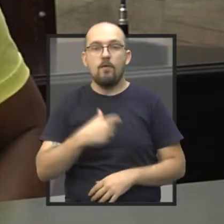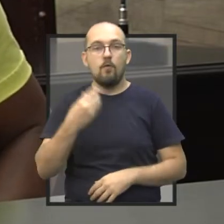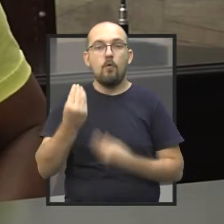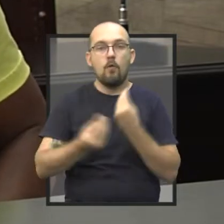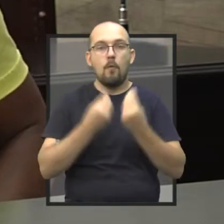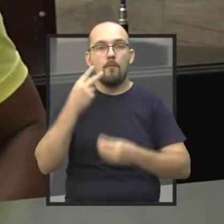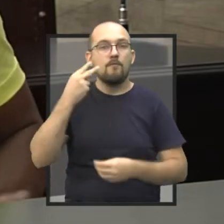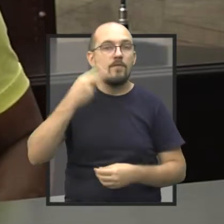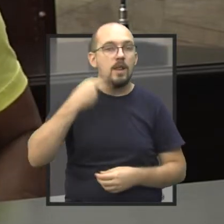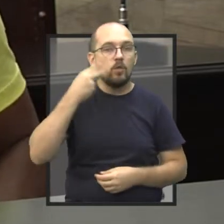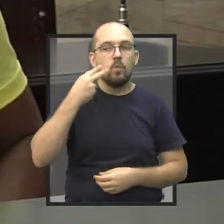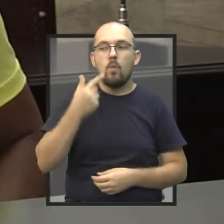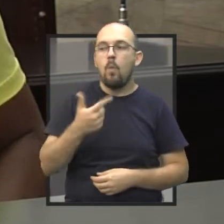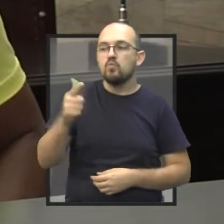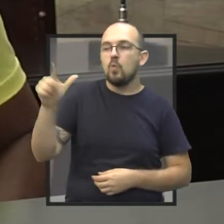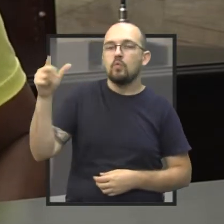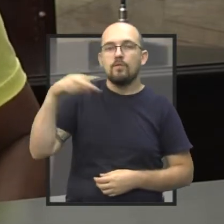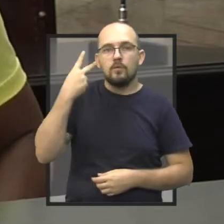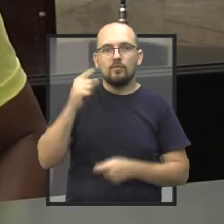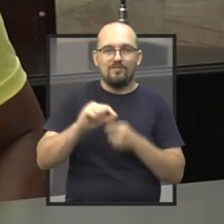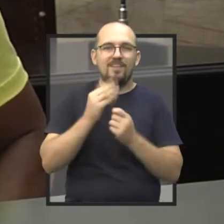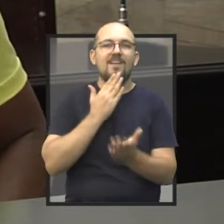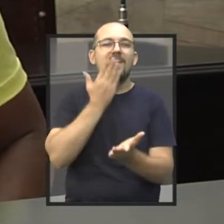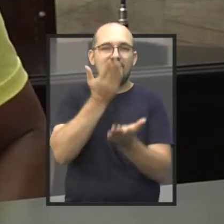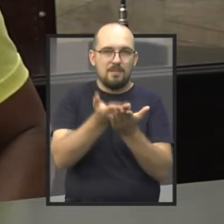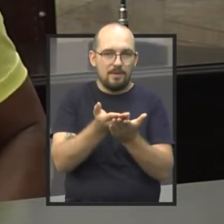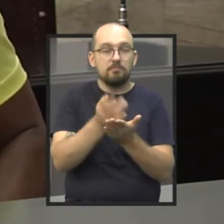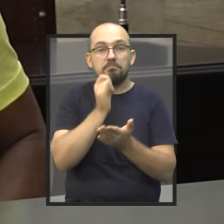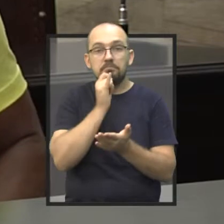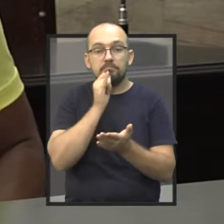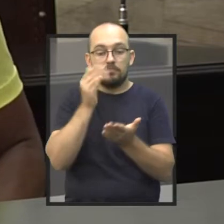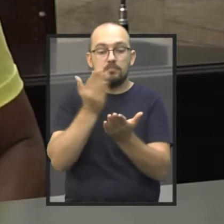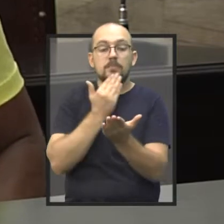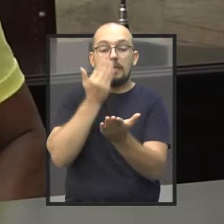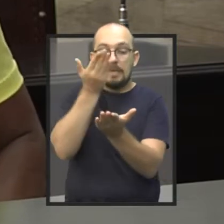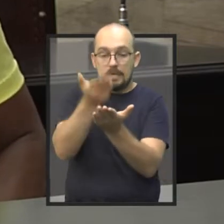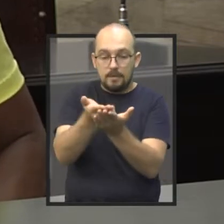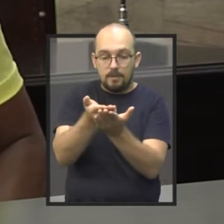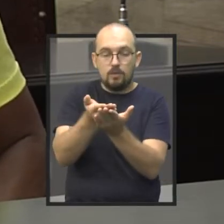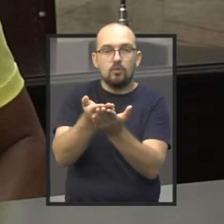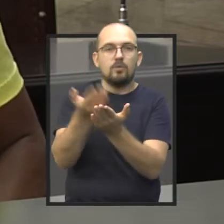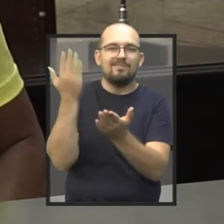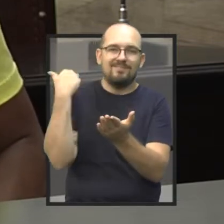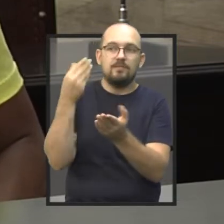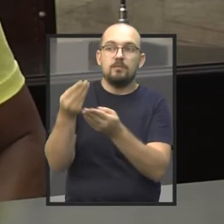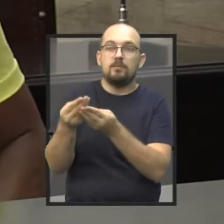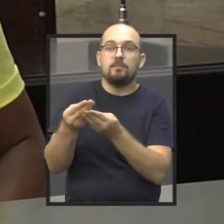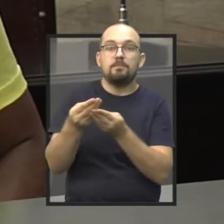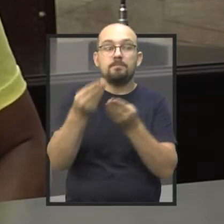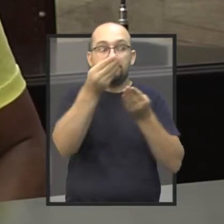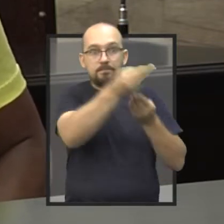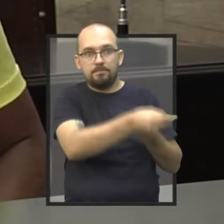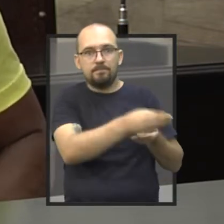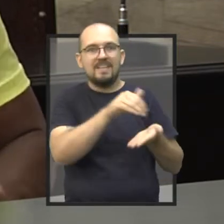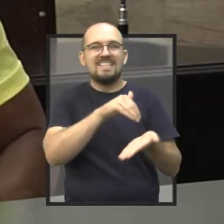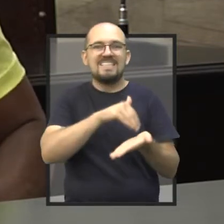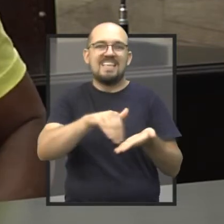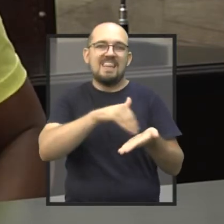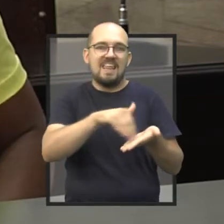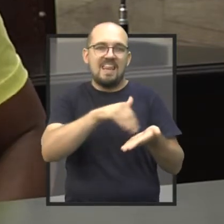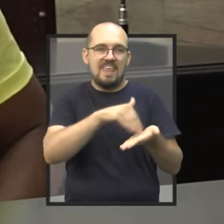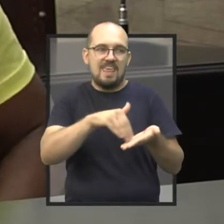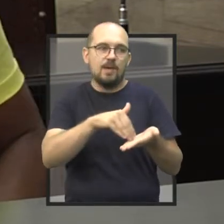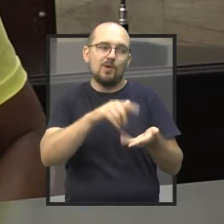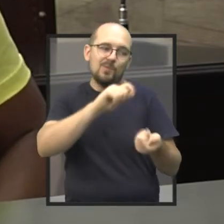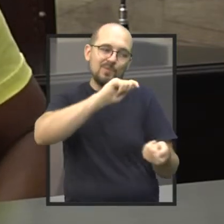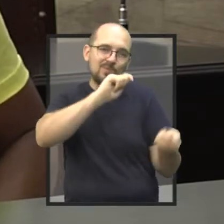vereador, como outros vereadores, a gente faz requerimento. Então, assim, esse requerimento chegava-se lá na secretaria, né, e hoje vai se